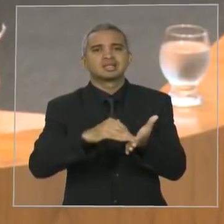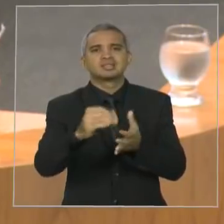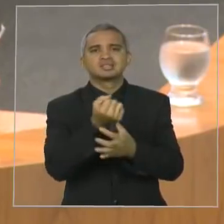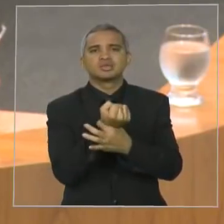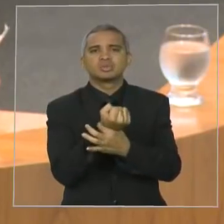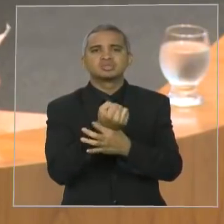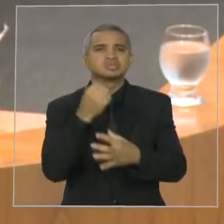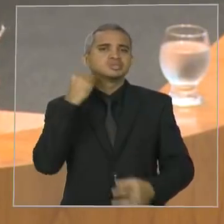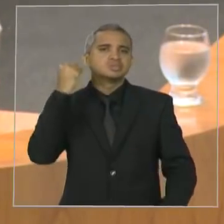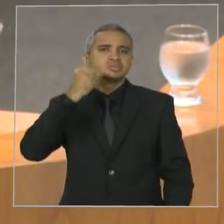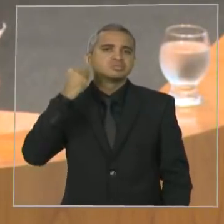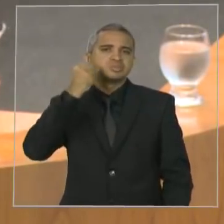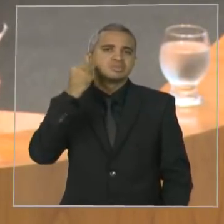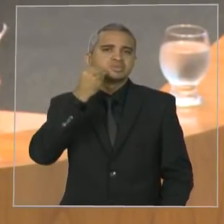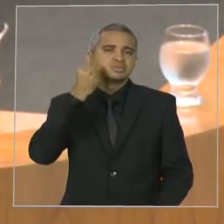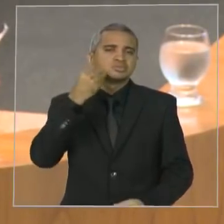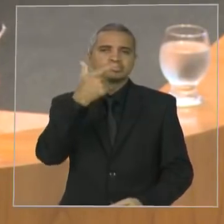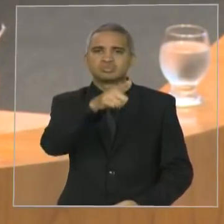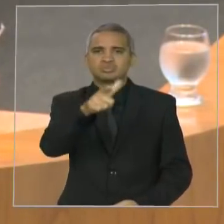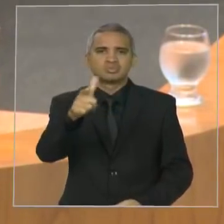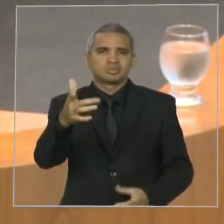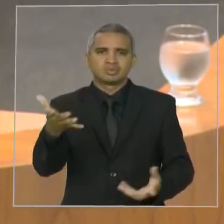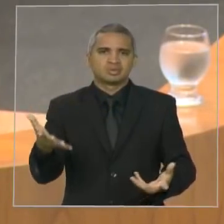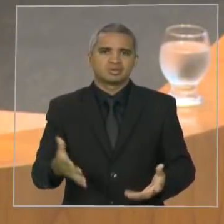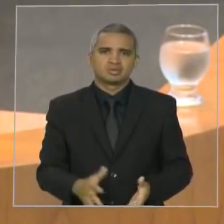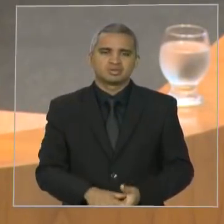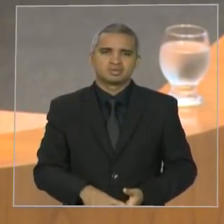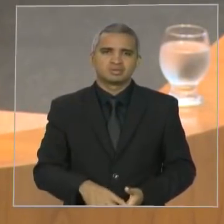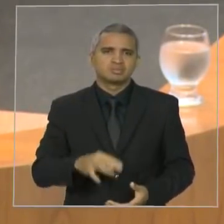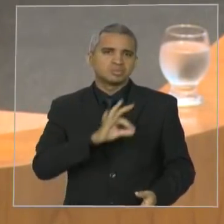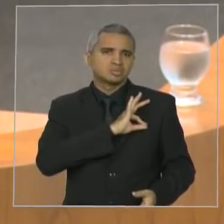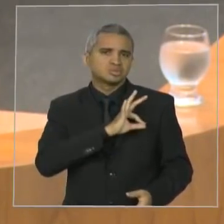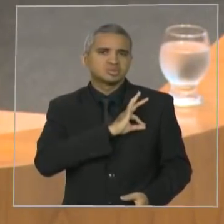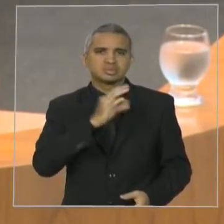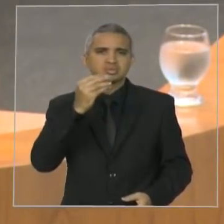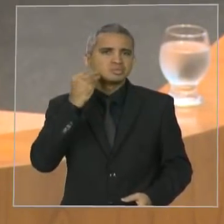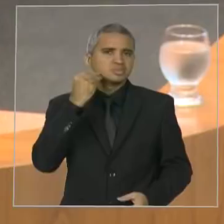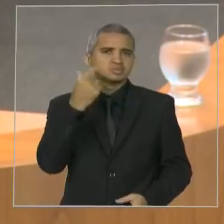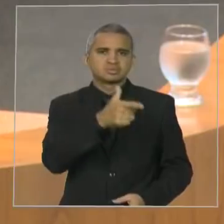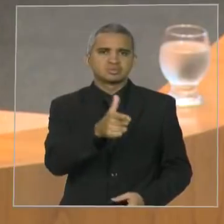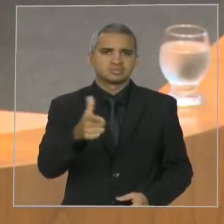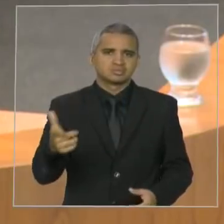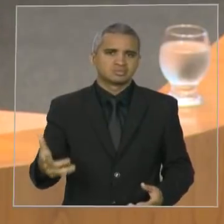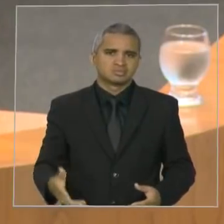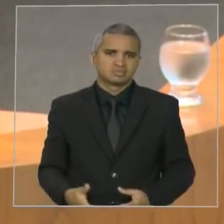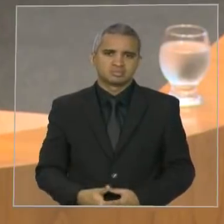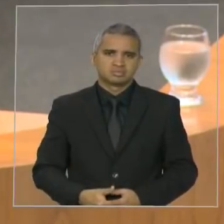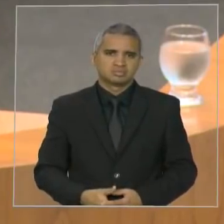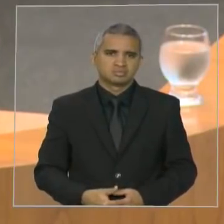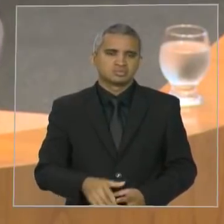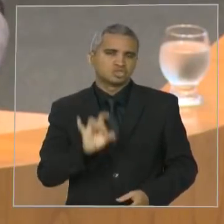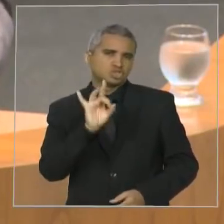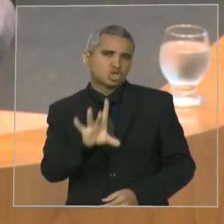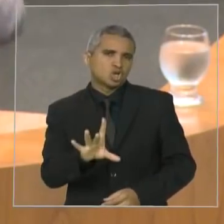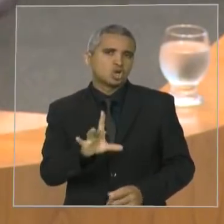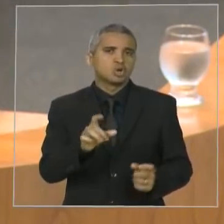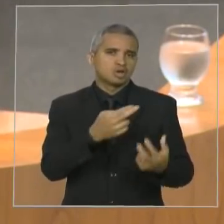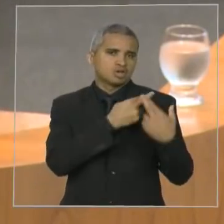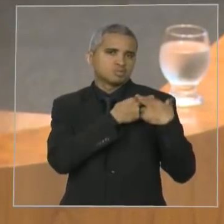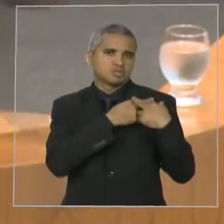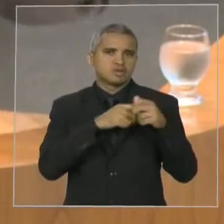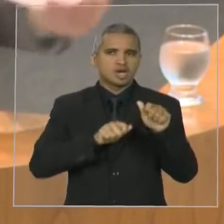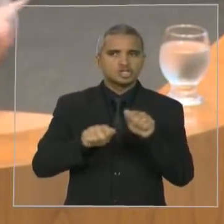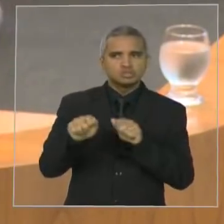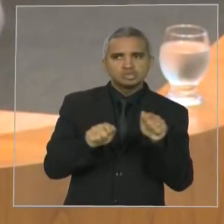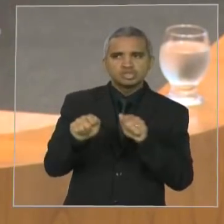tudo. Os que fizeram. Isto é criminoso para os estados, que cada governador, eu vou